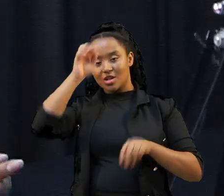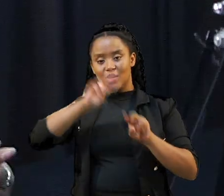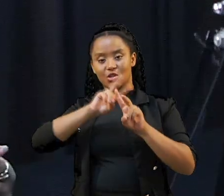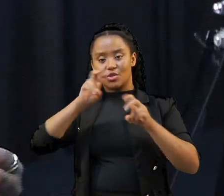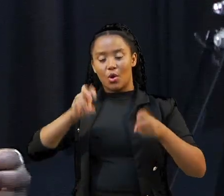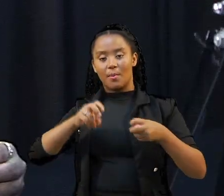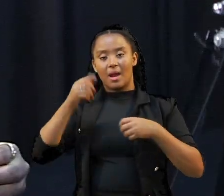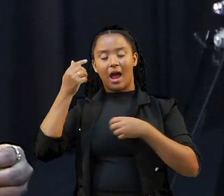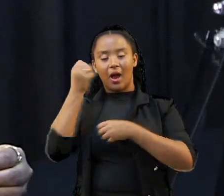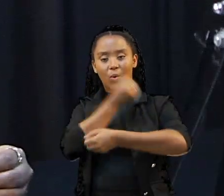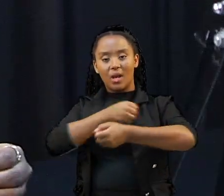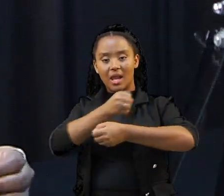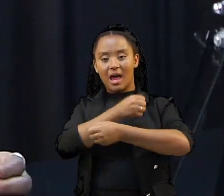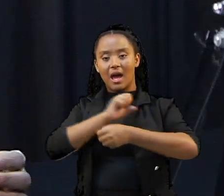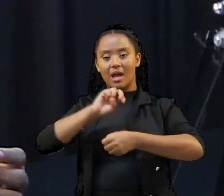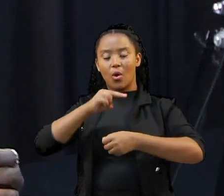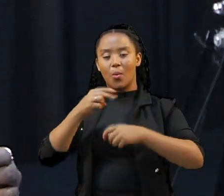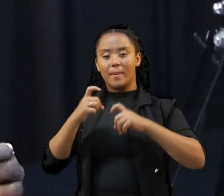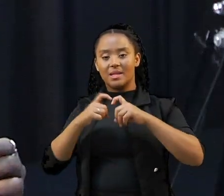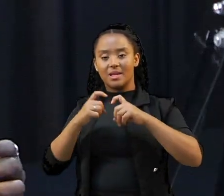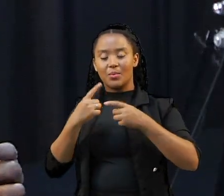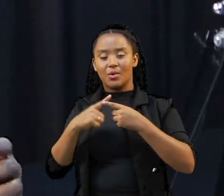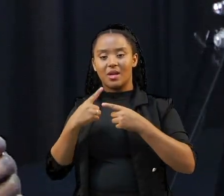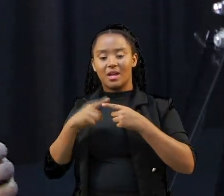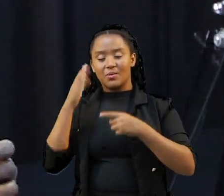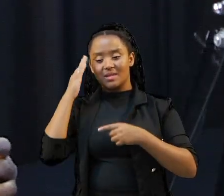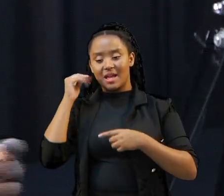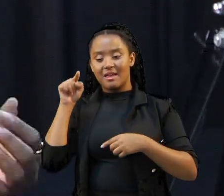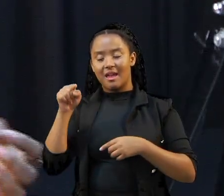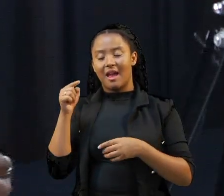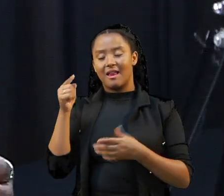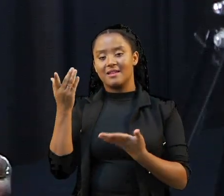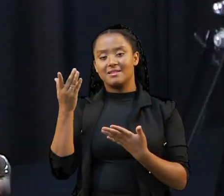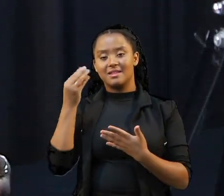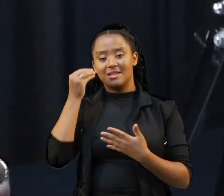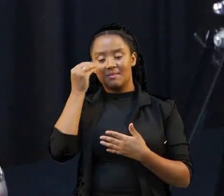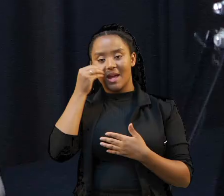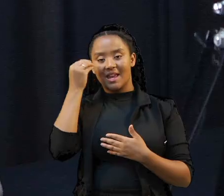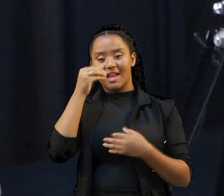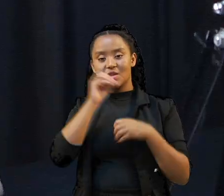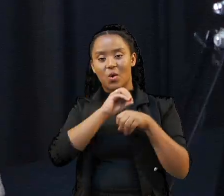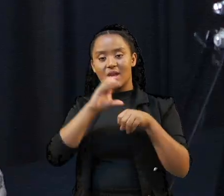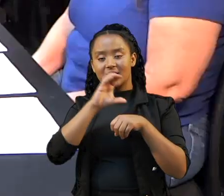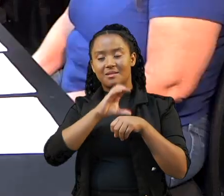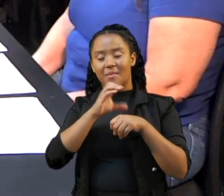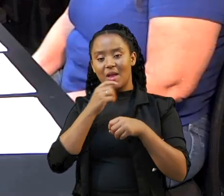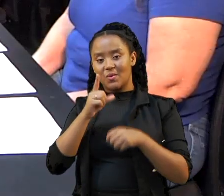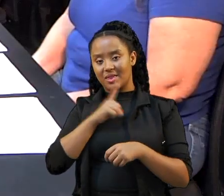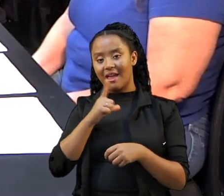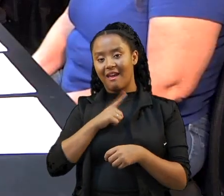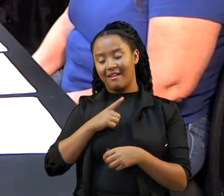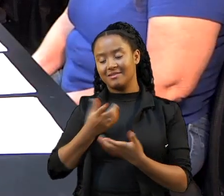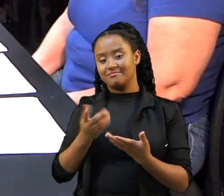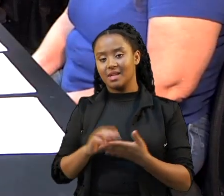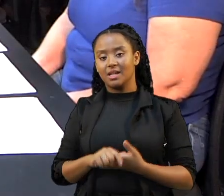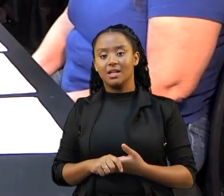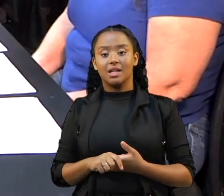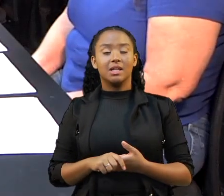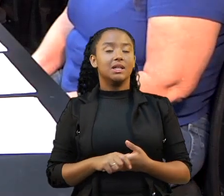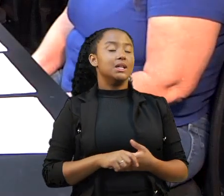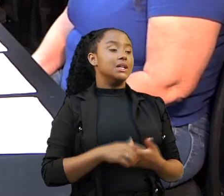medicina, porque eu sei que elas guardam muito conhecimentos e eu queria poder documentar, resgatar tudo isso, sabe? Conhecimentos ancestrais. Né? Isso. E aí